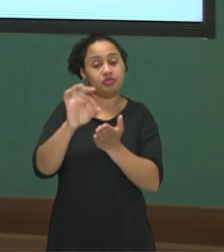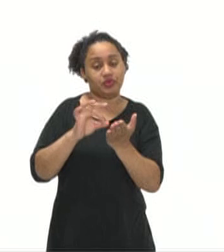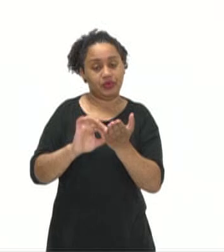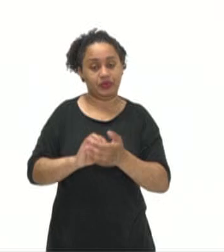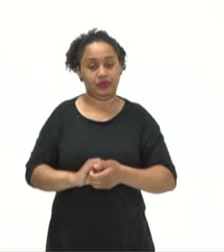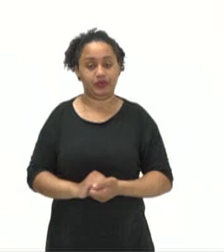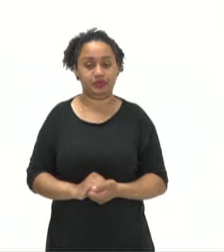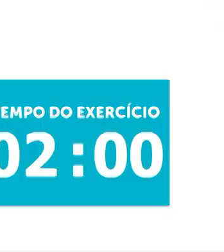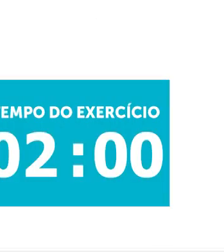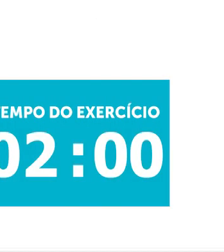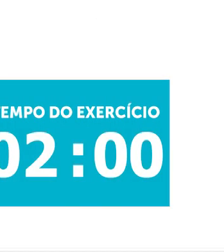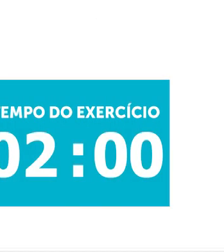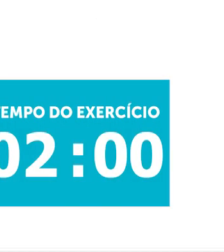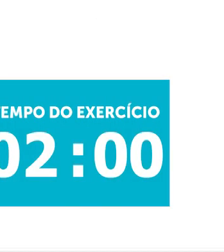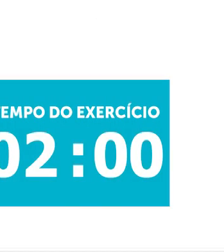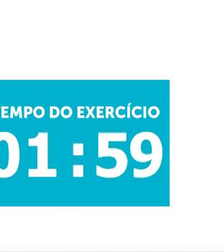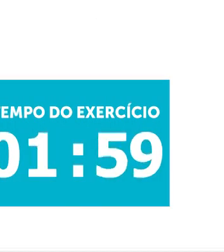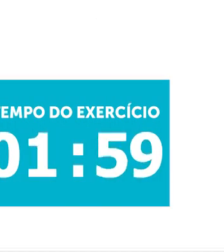sequência.